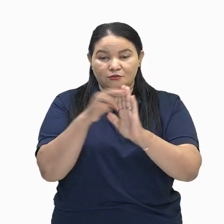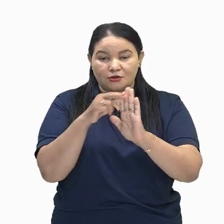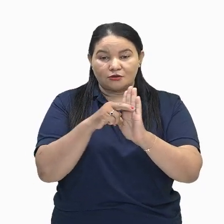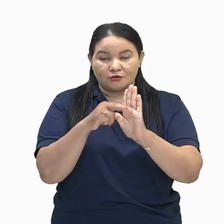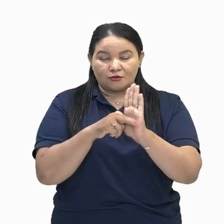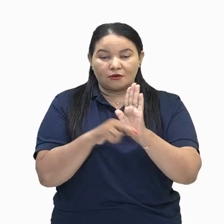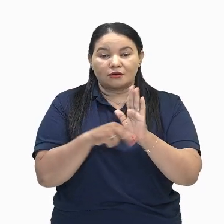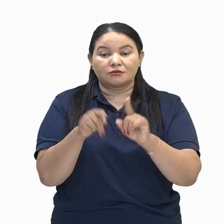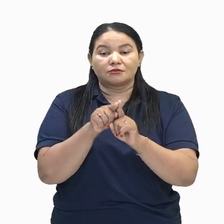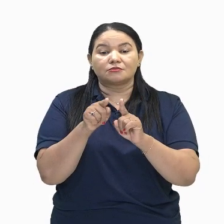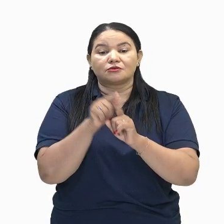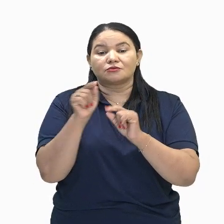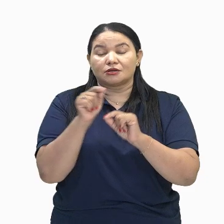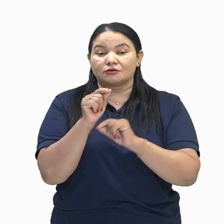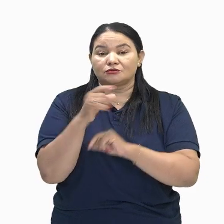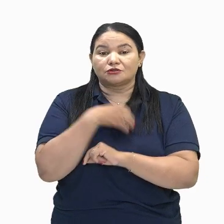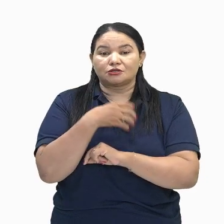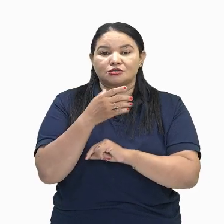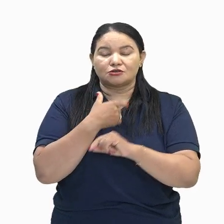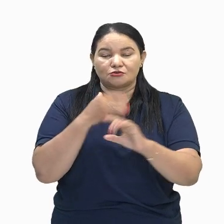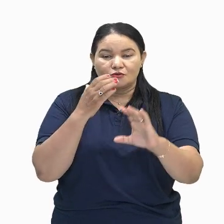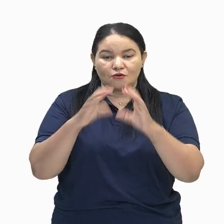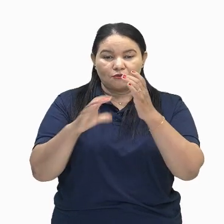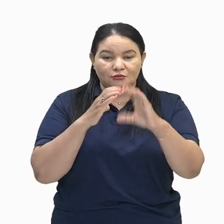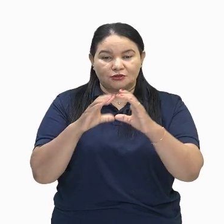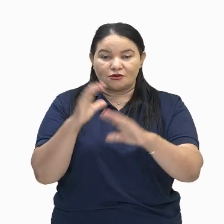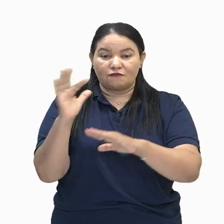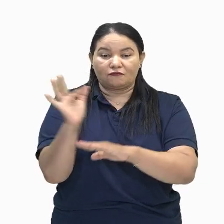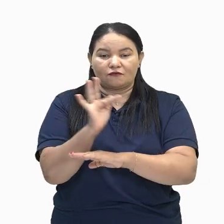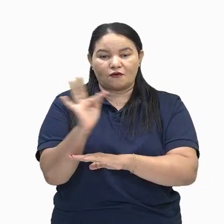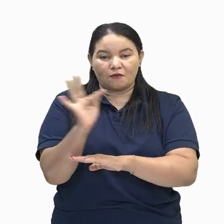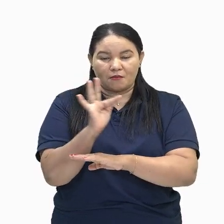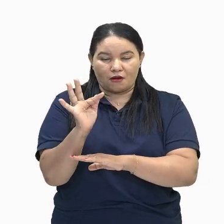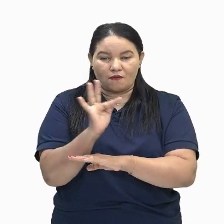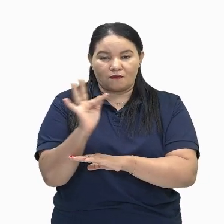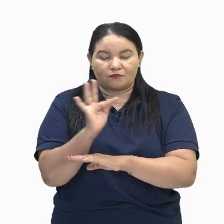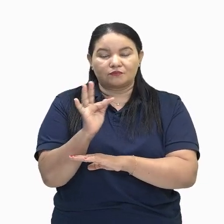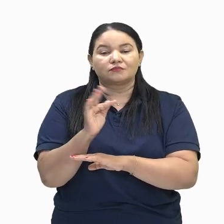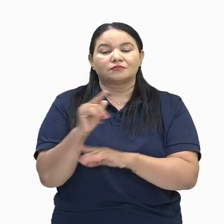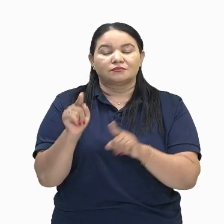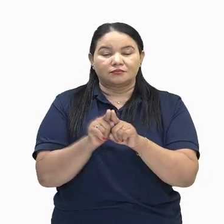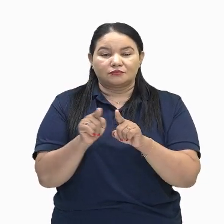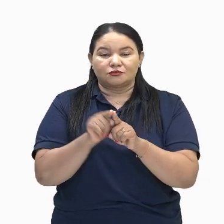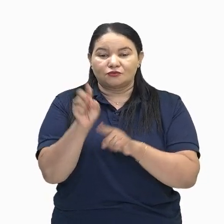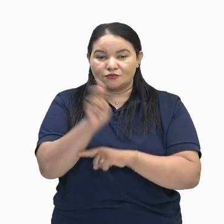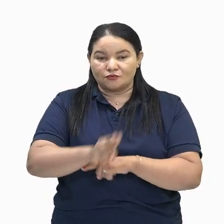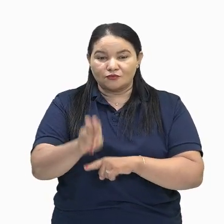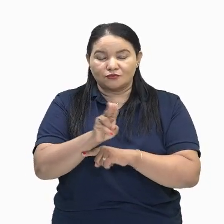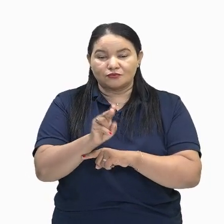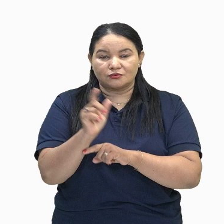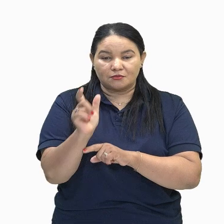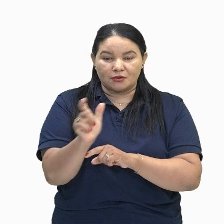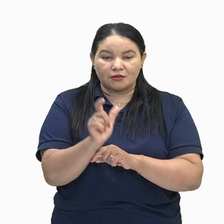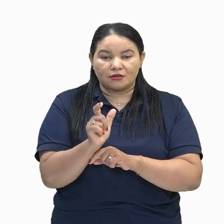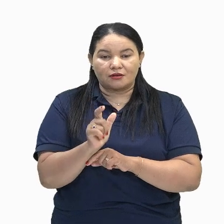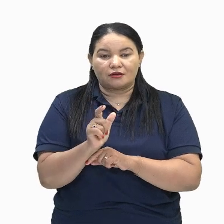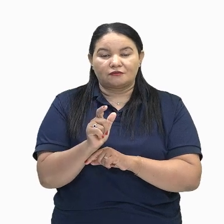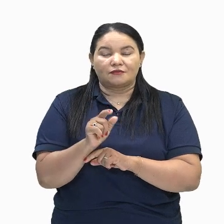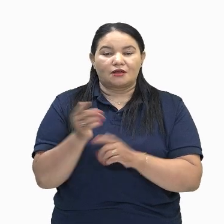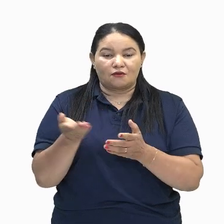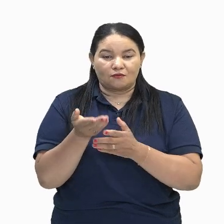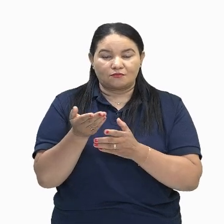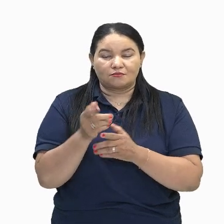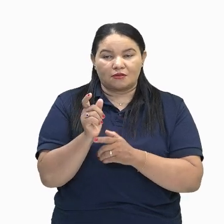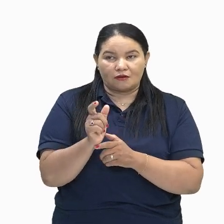uma forma de se comunicar mais formal, pelo uso das palavras. Convidamos,